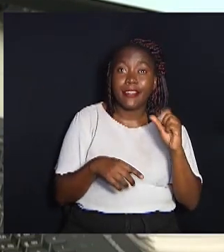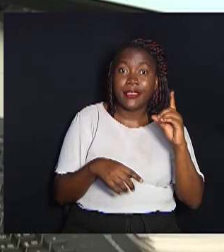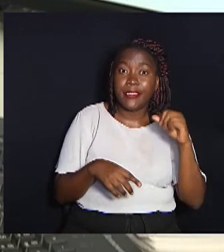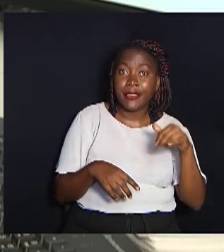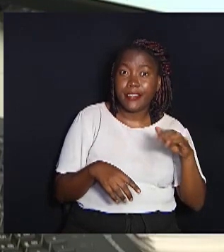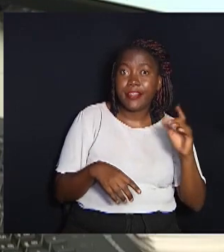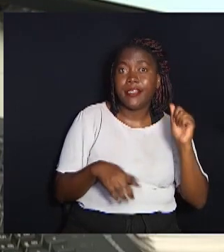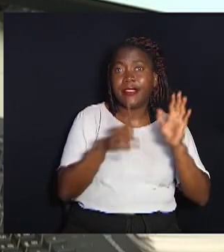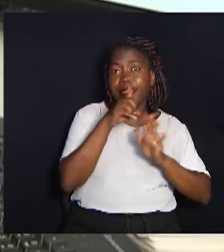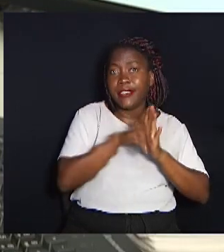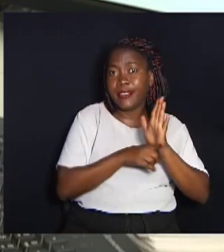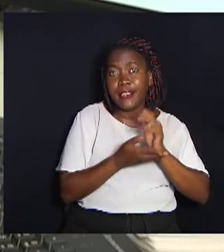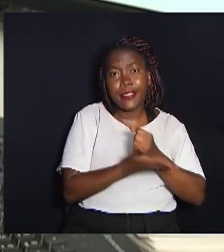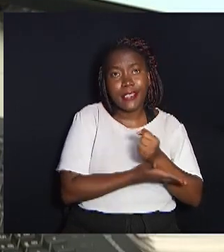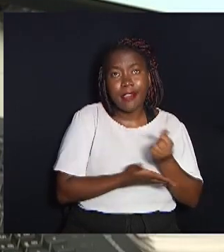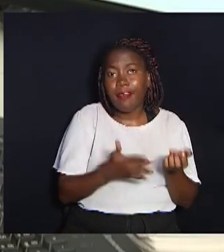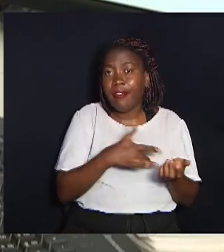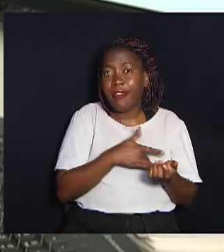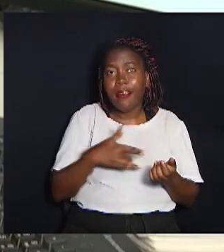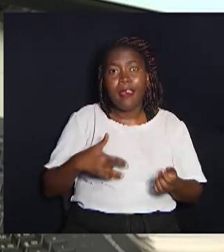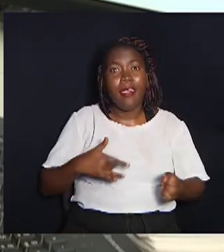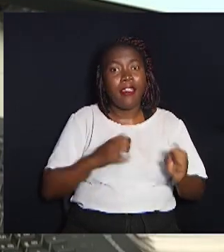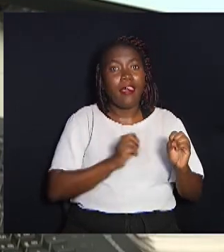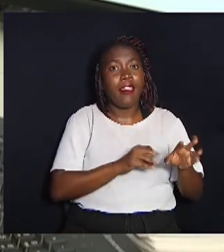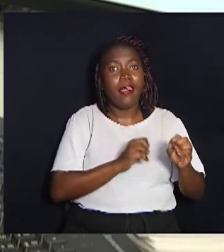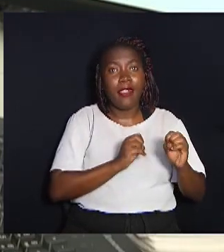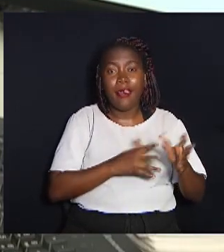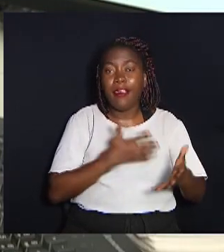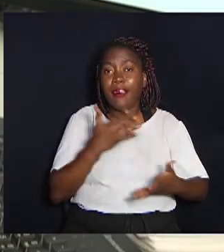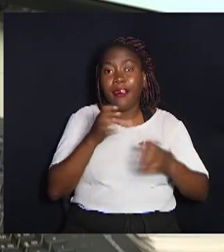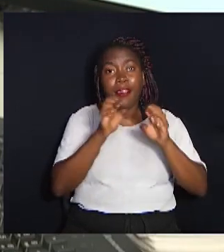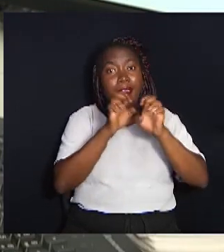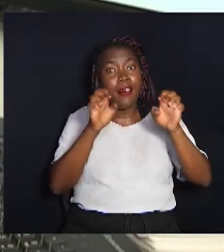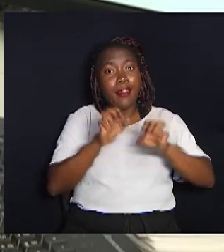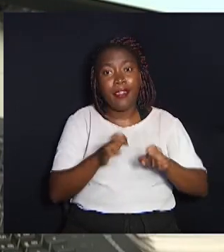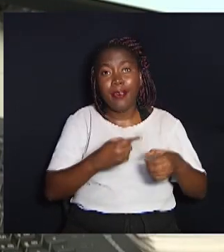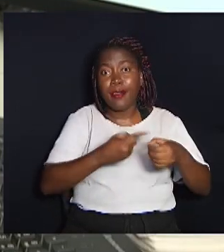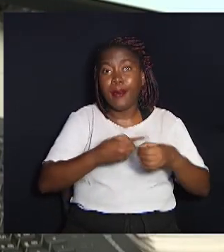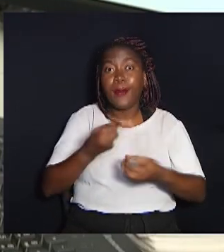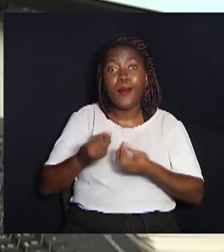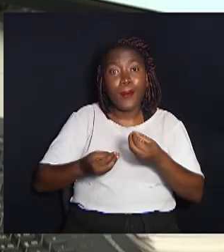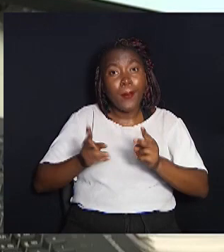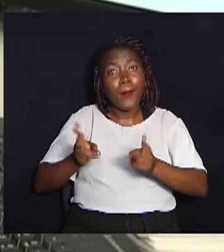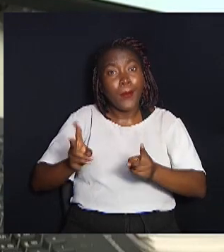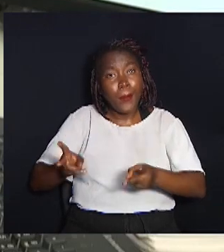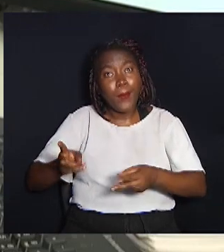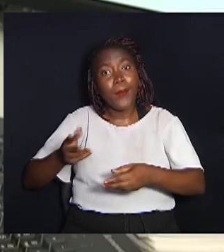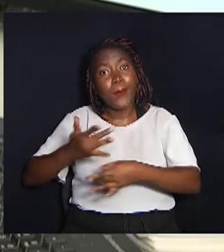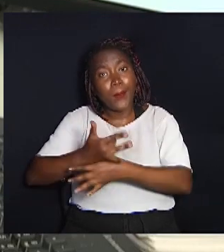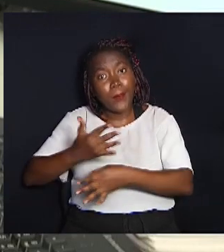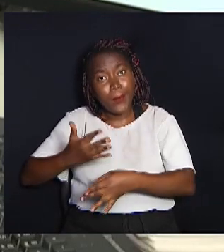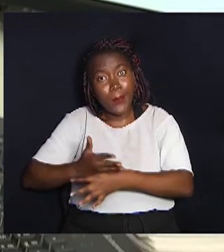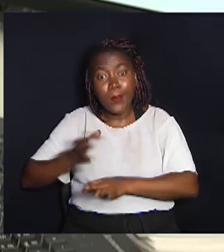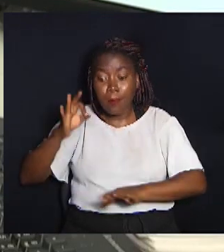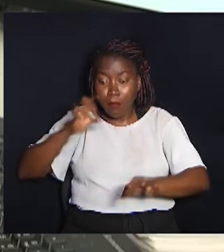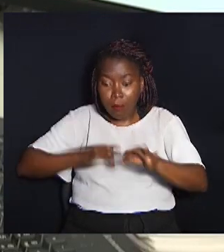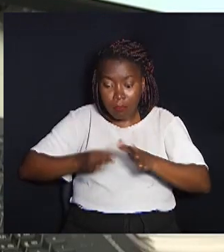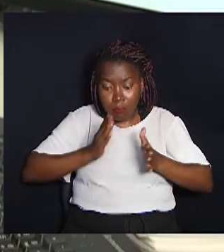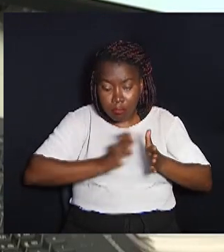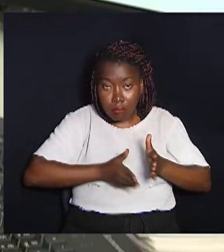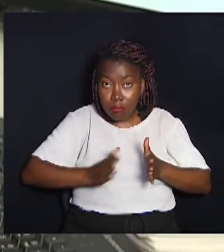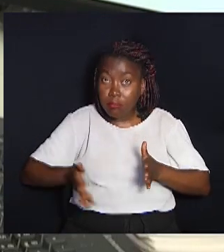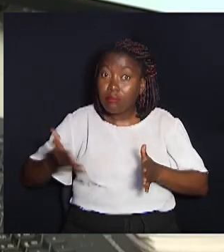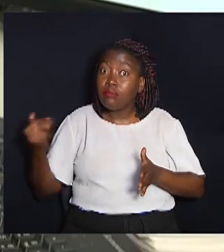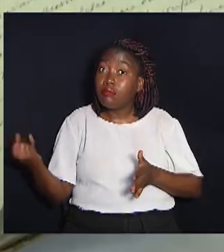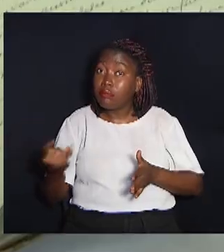básicos de saúde, educação, infraestrutura urbana, como a própria cidade foi se organizando e como isso é